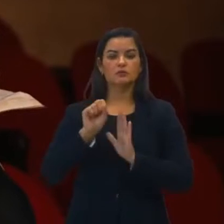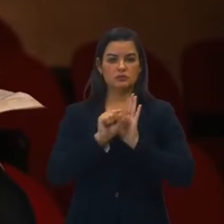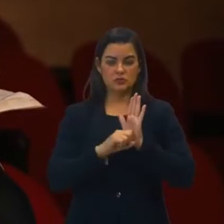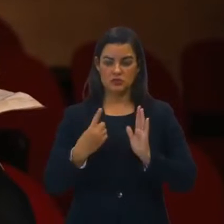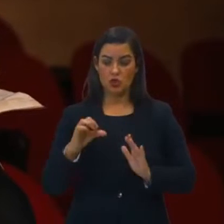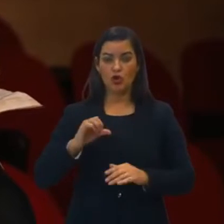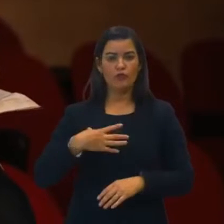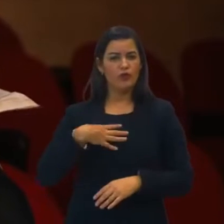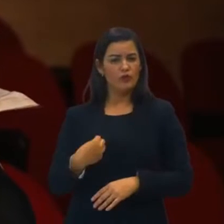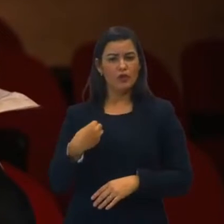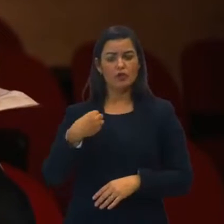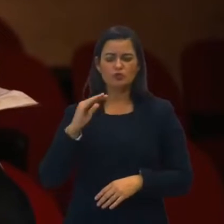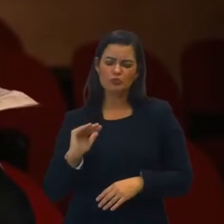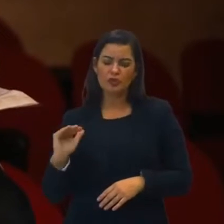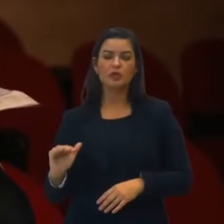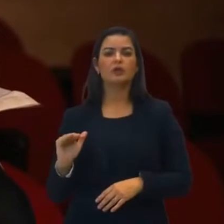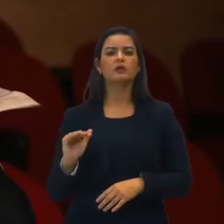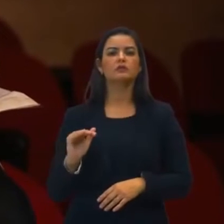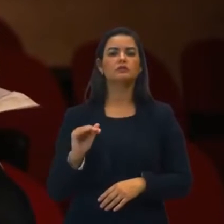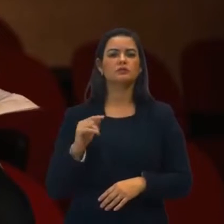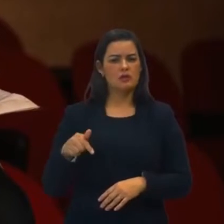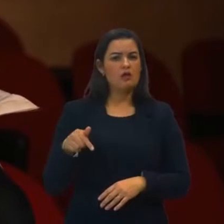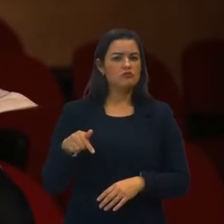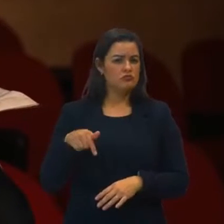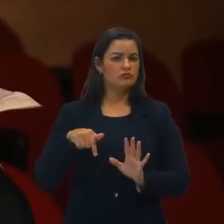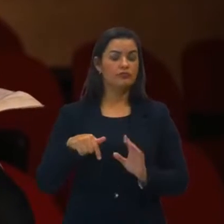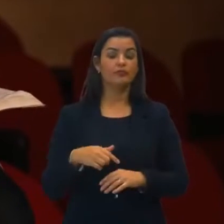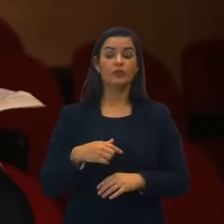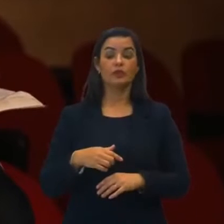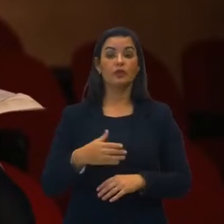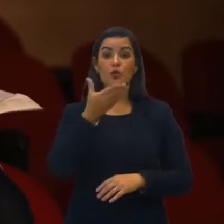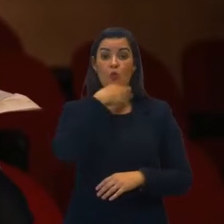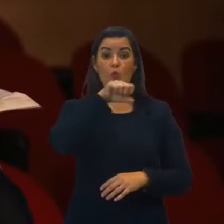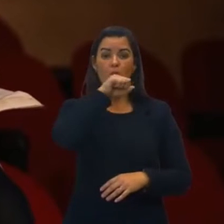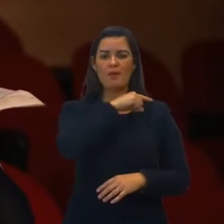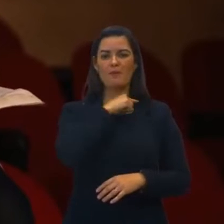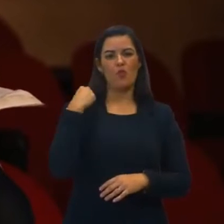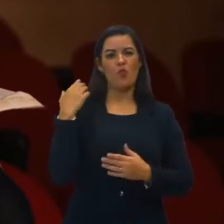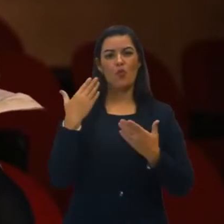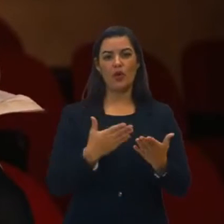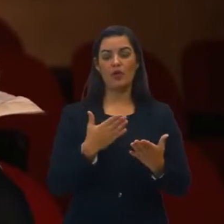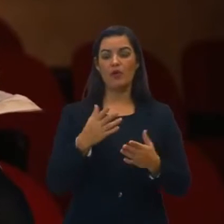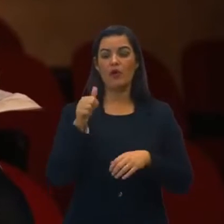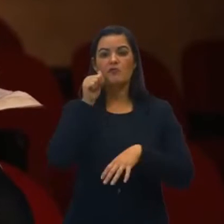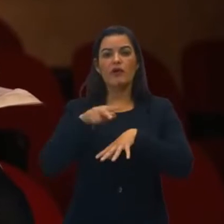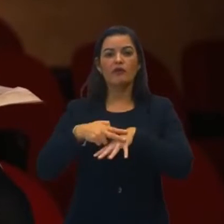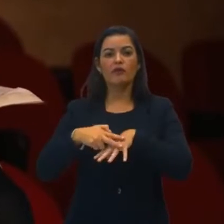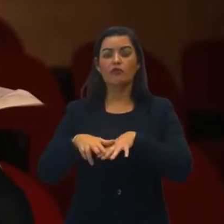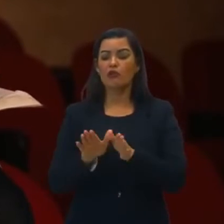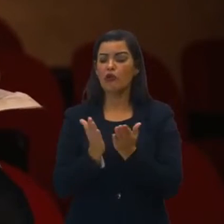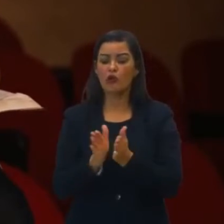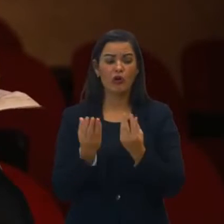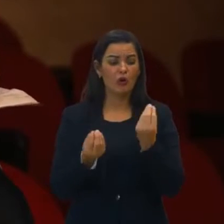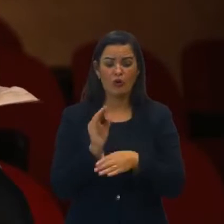pequenos, de 14 anos para baixo. Quando o chefe da família morre, deixando a viúva pobre, com 7 crianças para